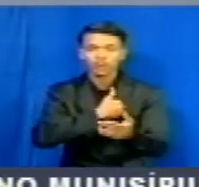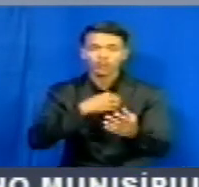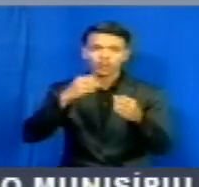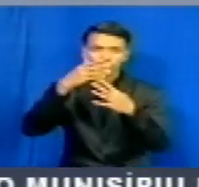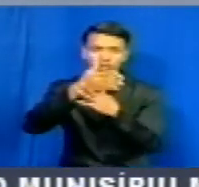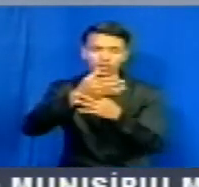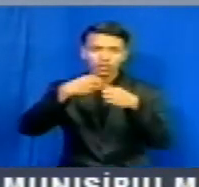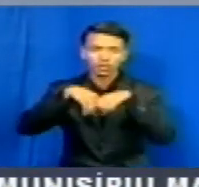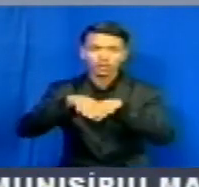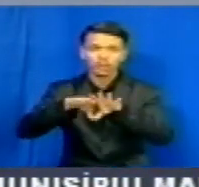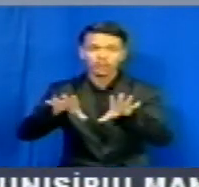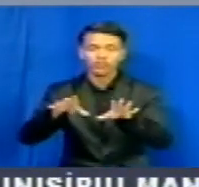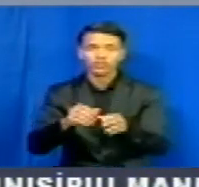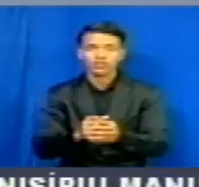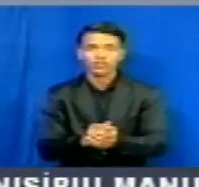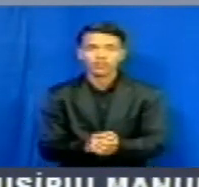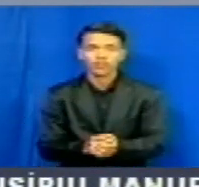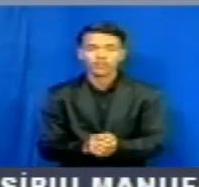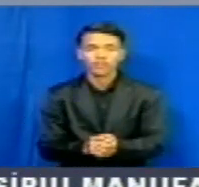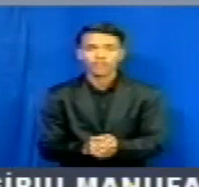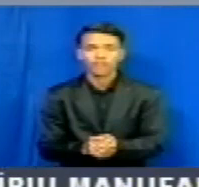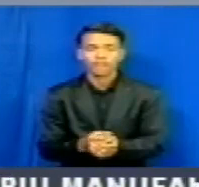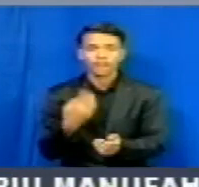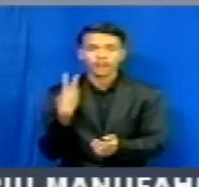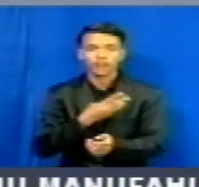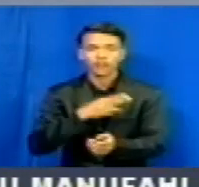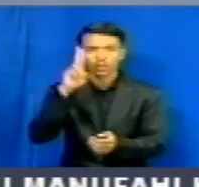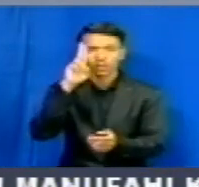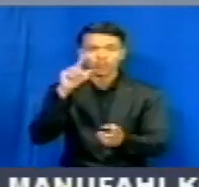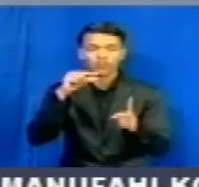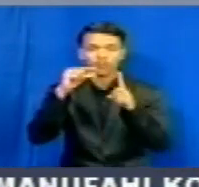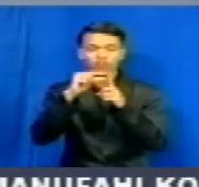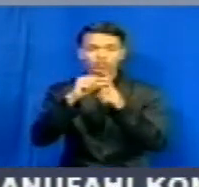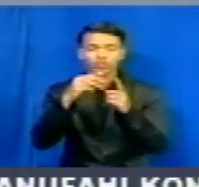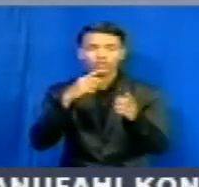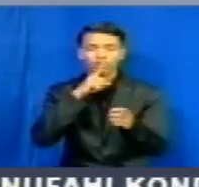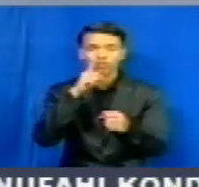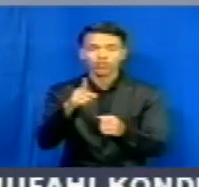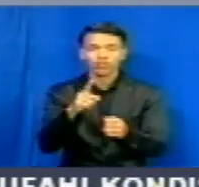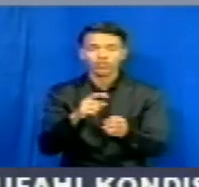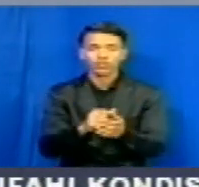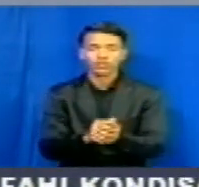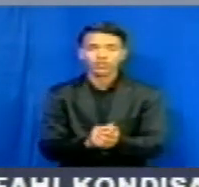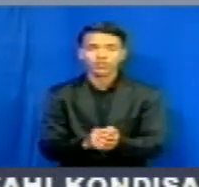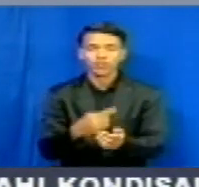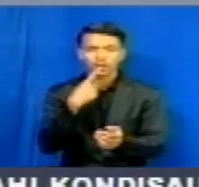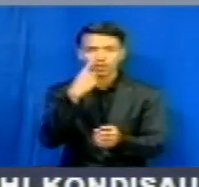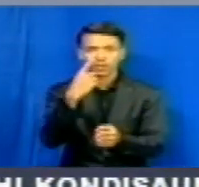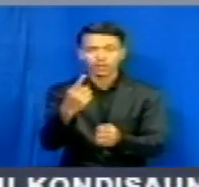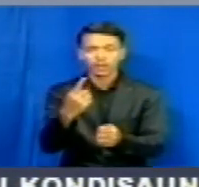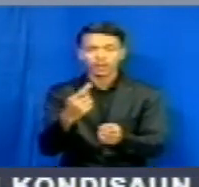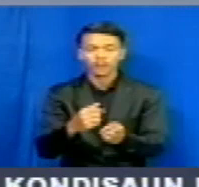sukata. Negan la mah sukata. Jadi ita usa termo los. Hatu o hatete mos kata